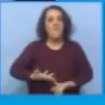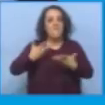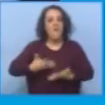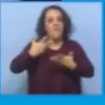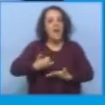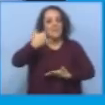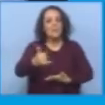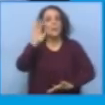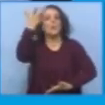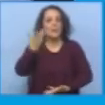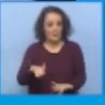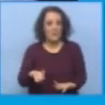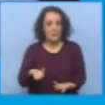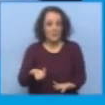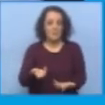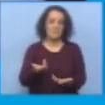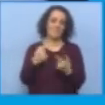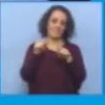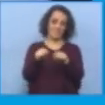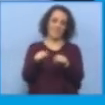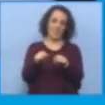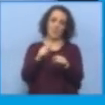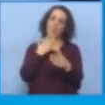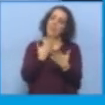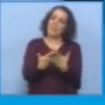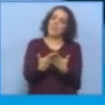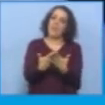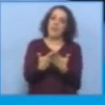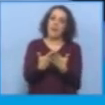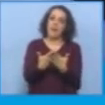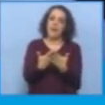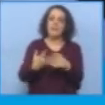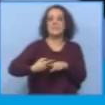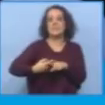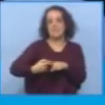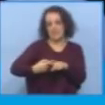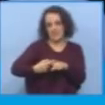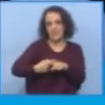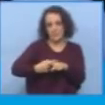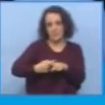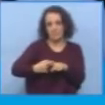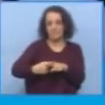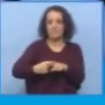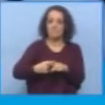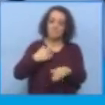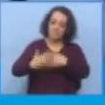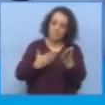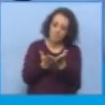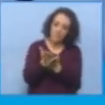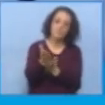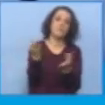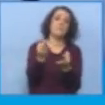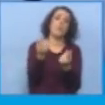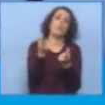é? Portanto, e acho que isso cria uma predisposição que permite, de facto, dar continuidade. Pois, claro, a